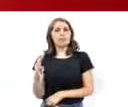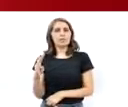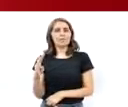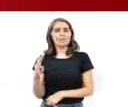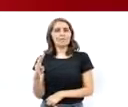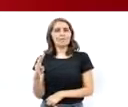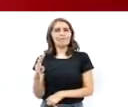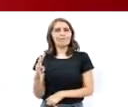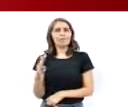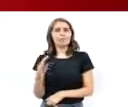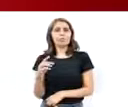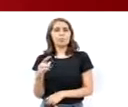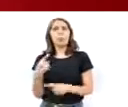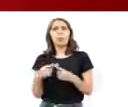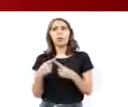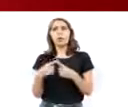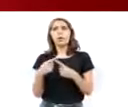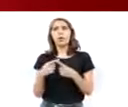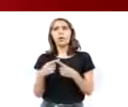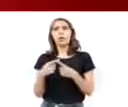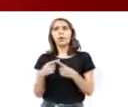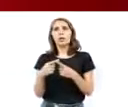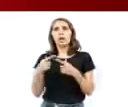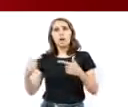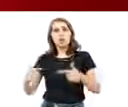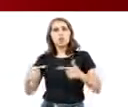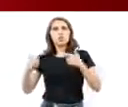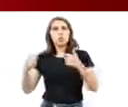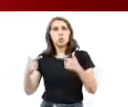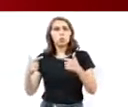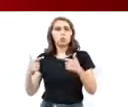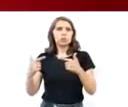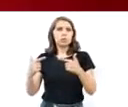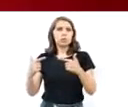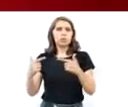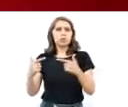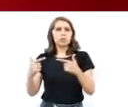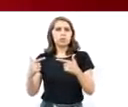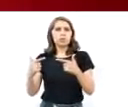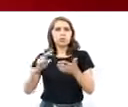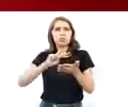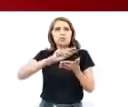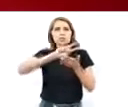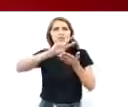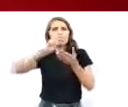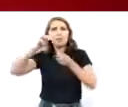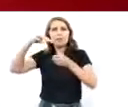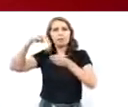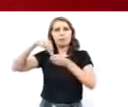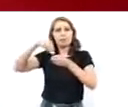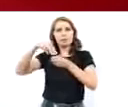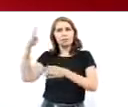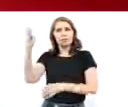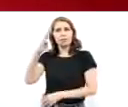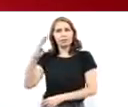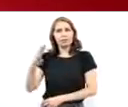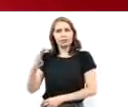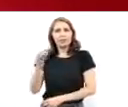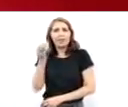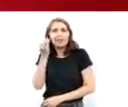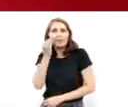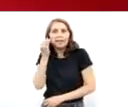Uma das grandes lutas, principalmente dos municípios brasileiros, foi tentar diminuir o máximo possível ao longo dos